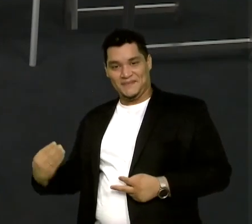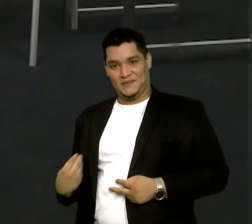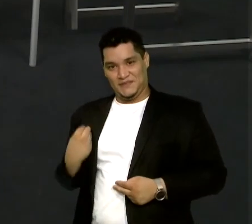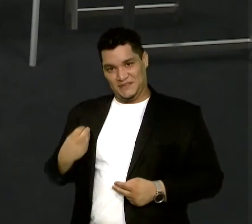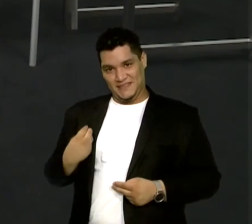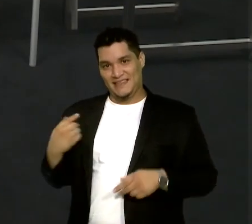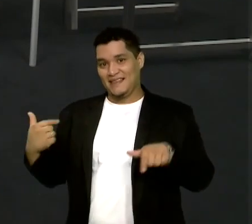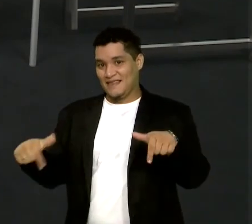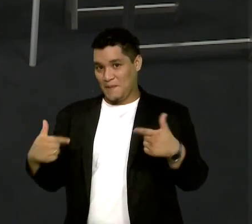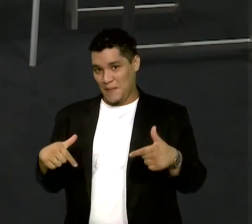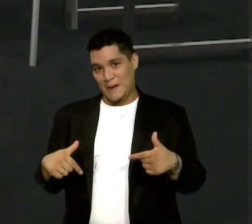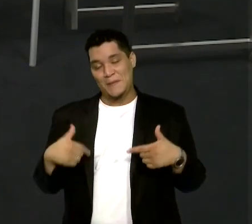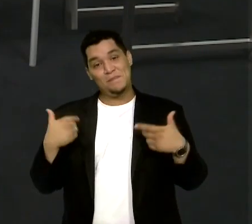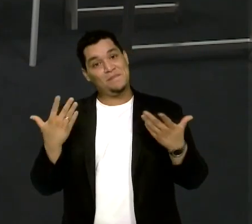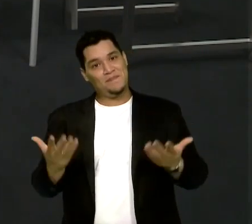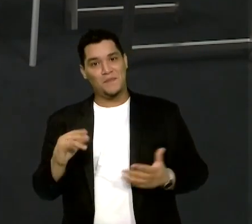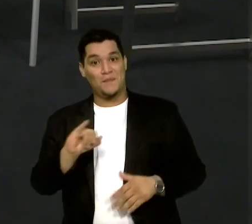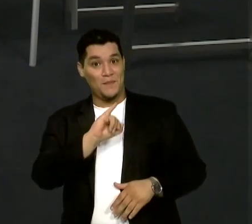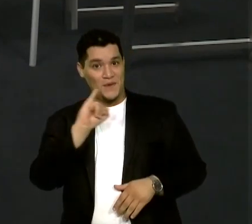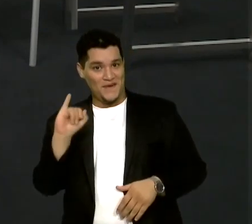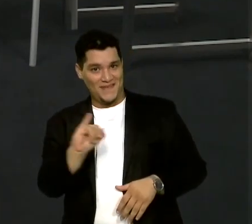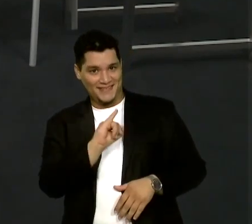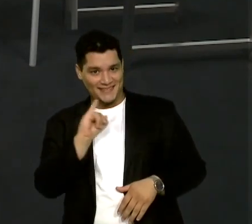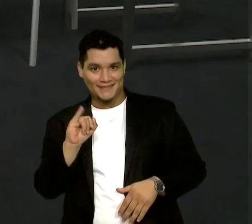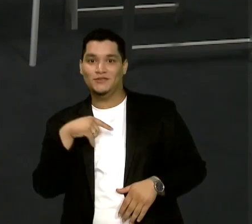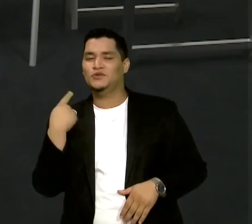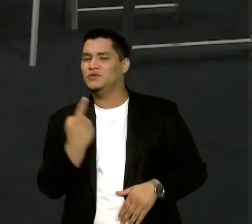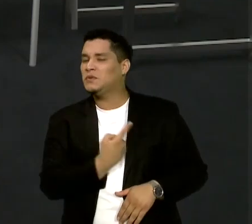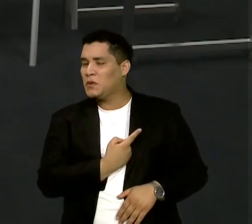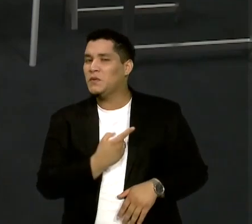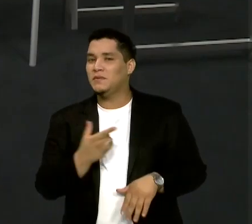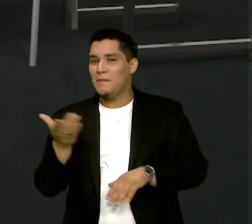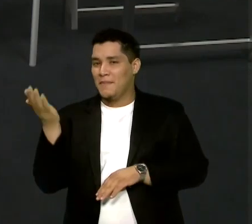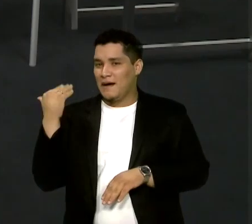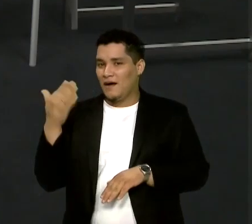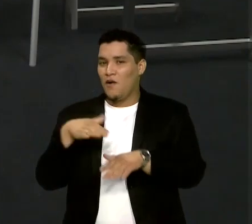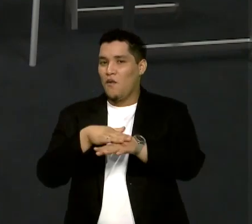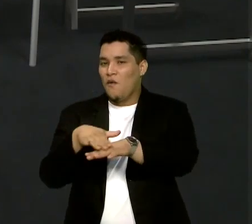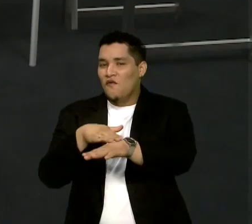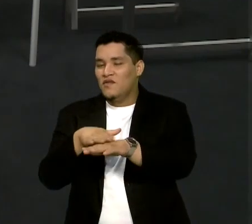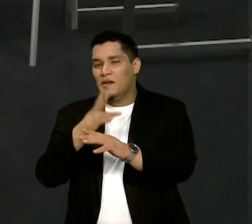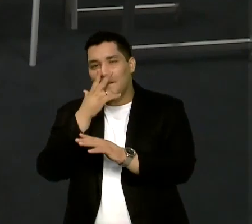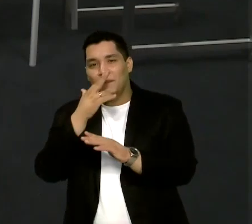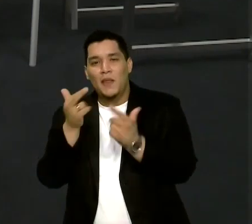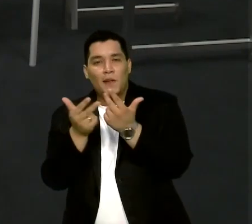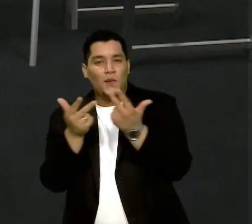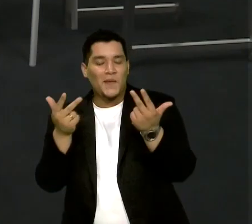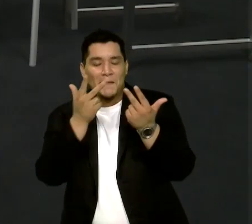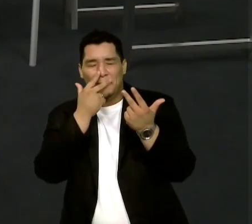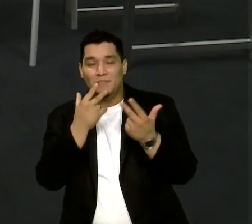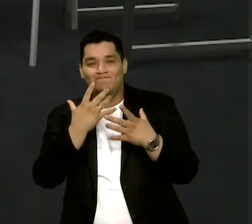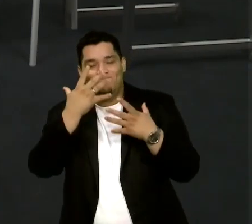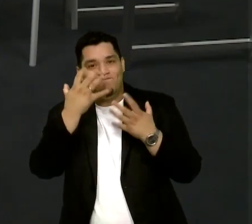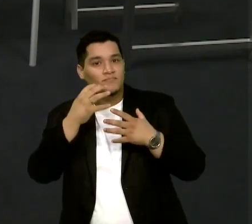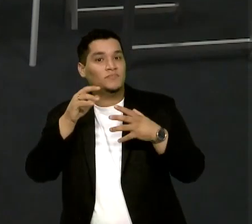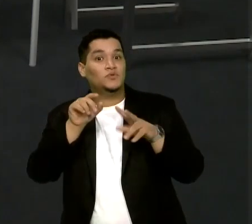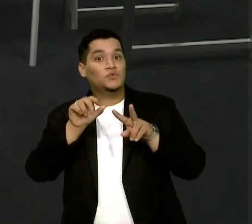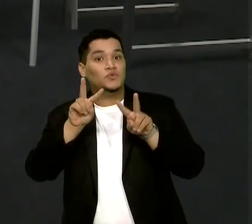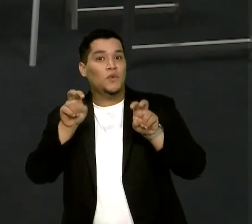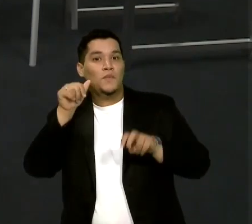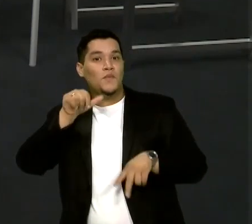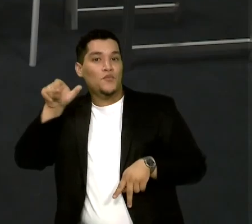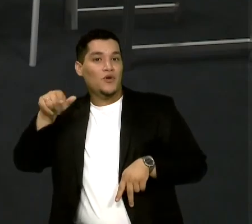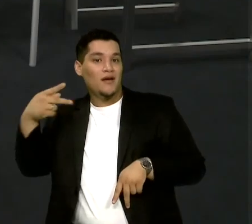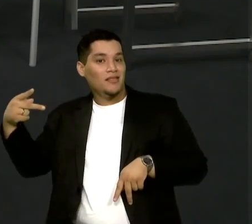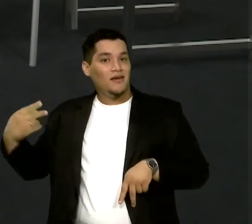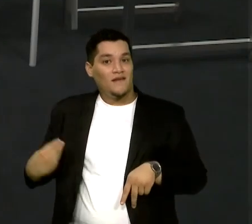E a gente estava falando sobre essa questão que é tão delicada e ela é tão corriqueira na vida de uma mulher... que é a violência que ela